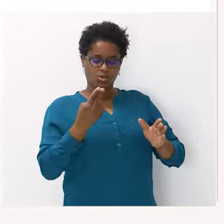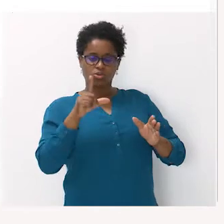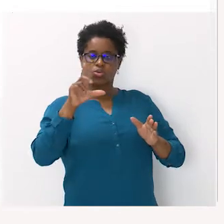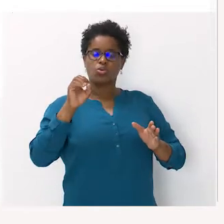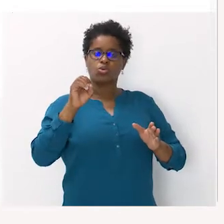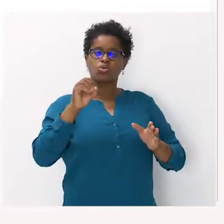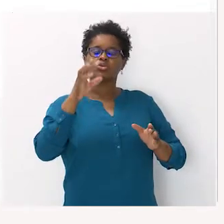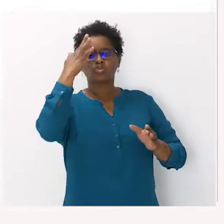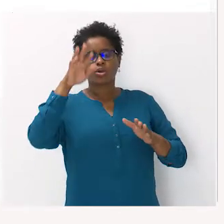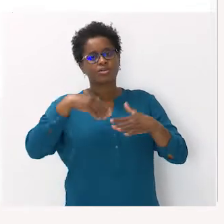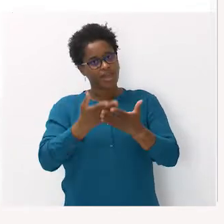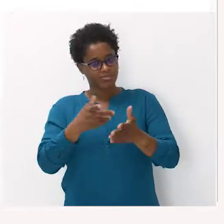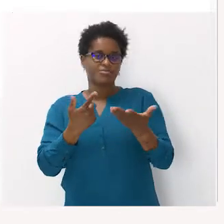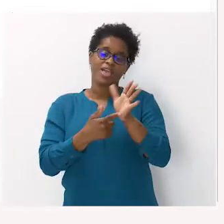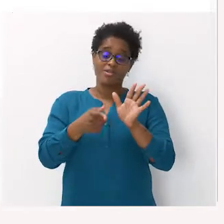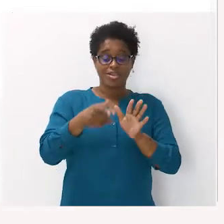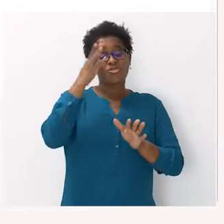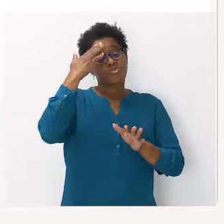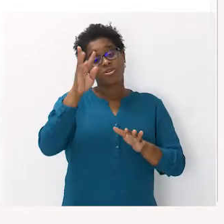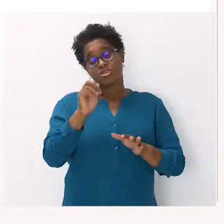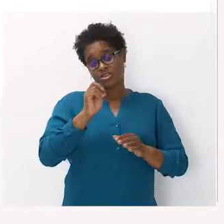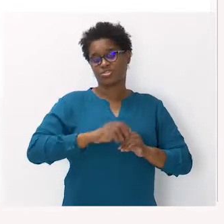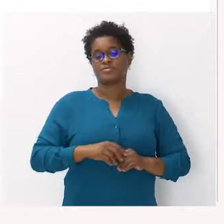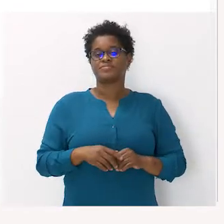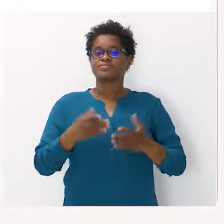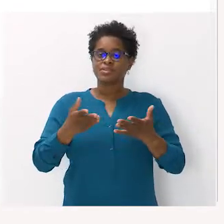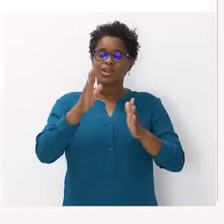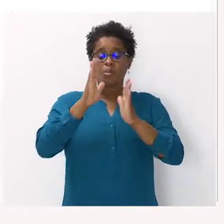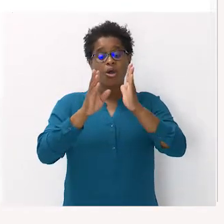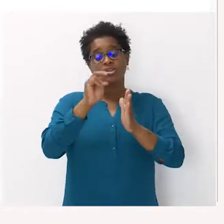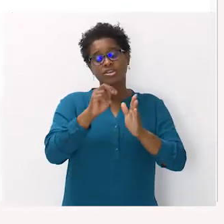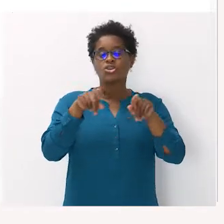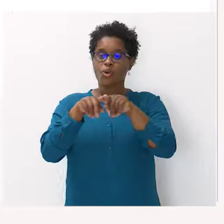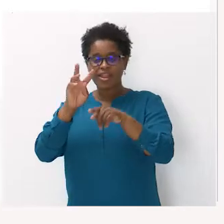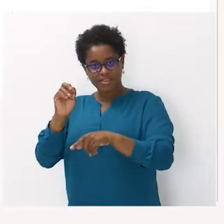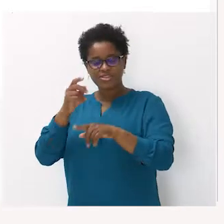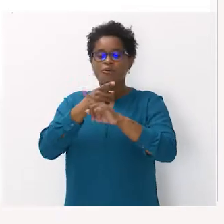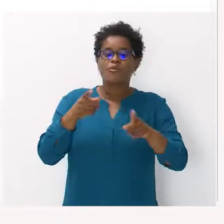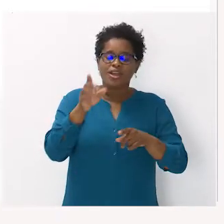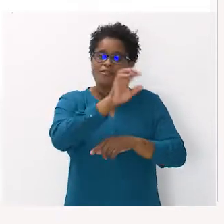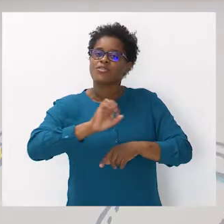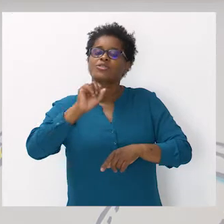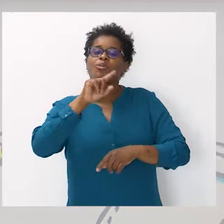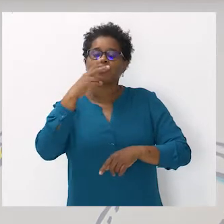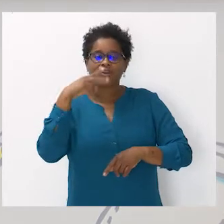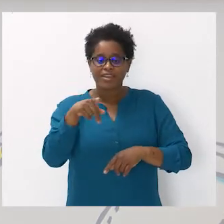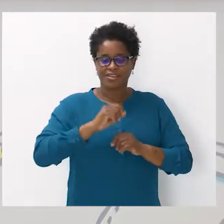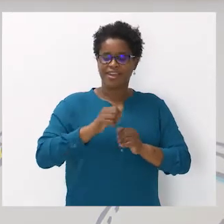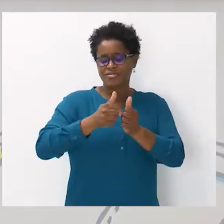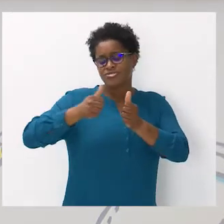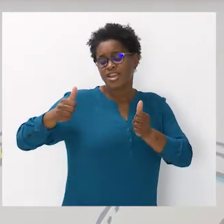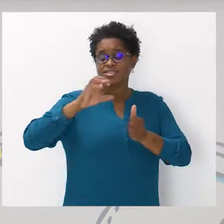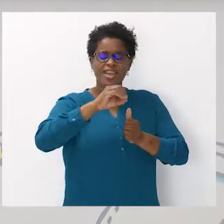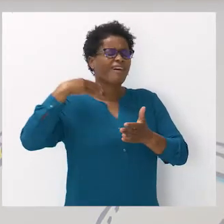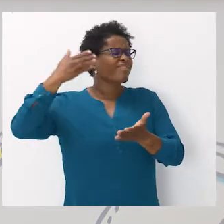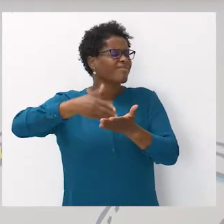dado. Nesse caso, é o módulo de 3. Assim, módulo de 3 é igual a 3. Por quê? Vocês podem ver aqui, a distância de